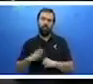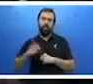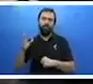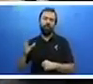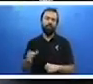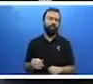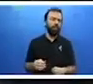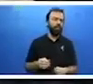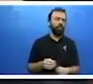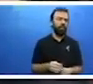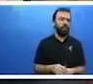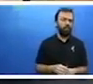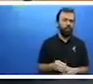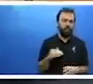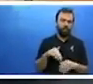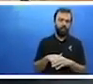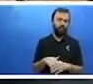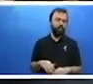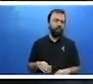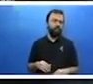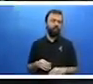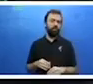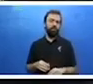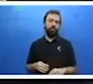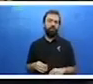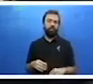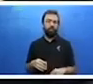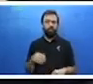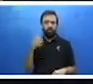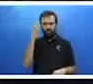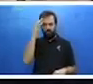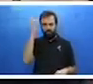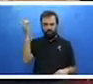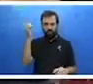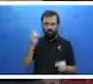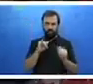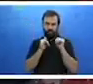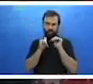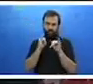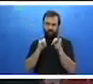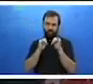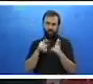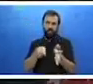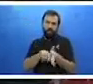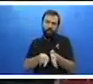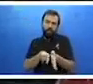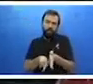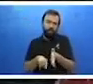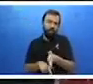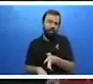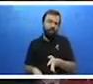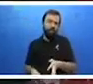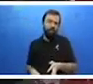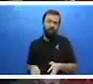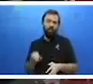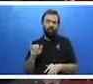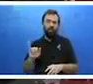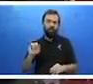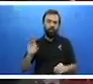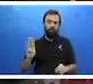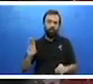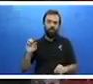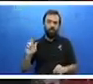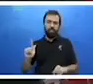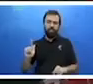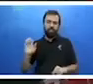fazer. Para facilitar a análise dos dados que obtém em todo o Brasil, o IBGE